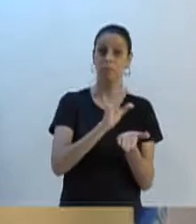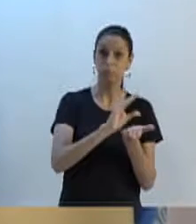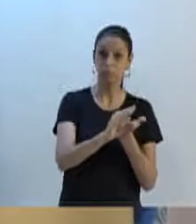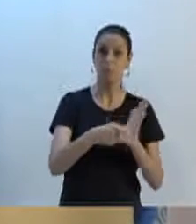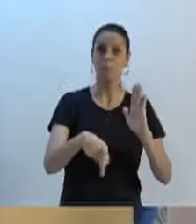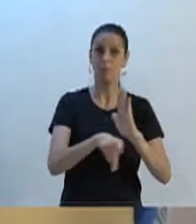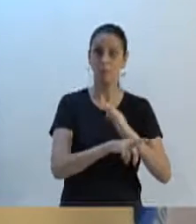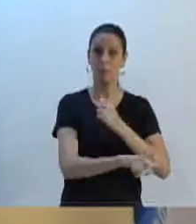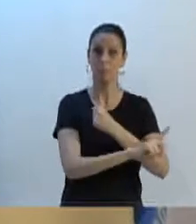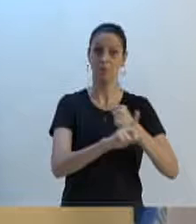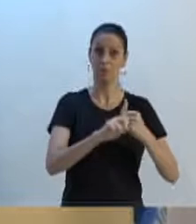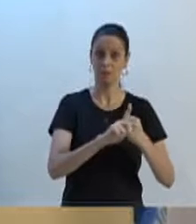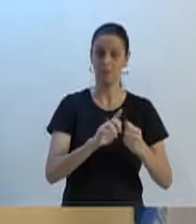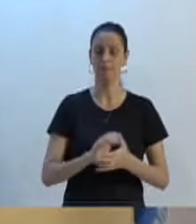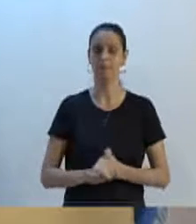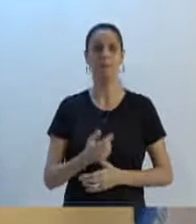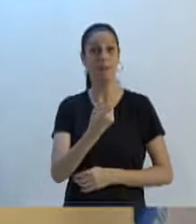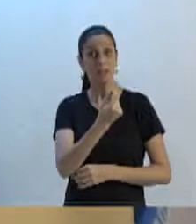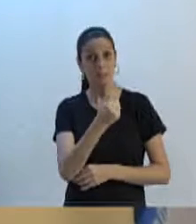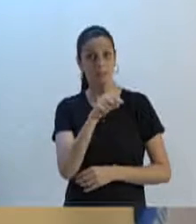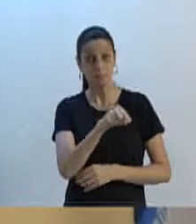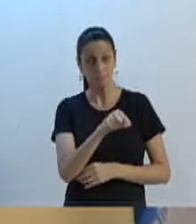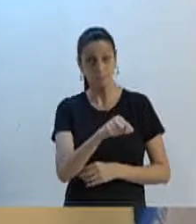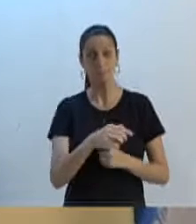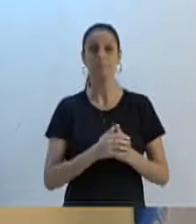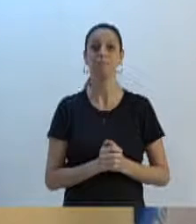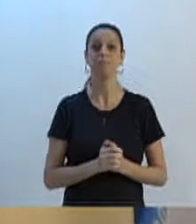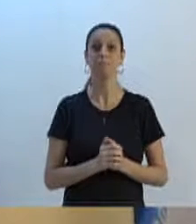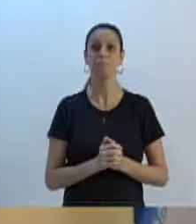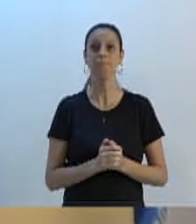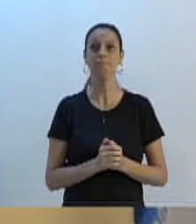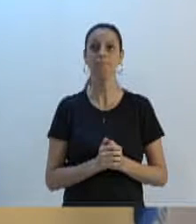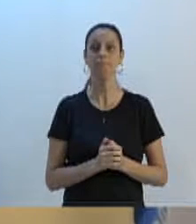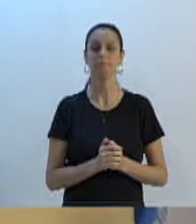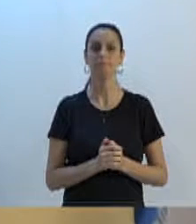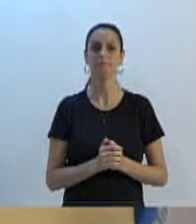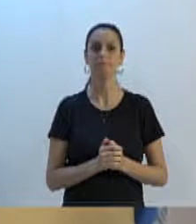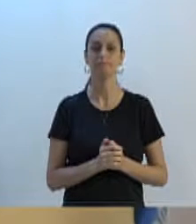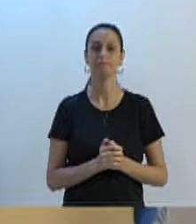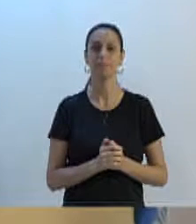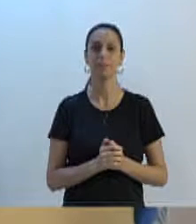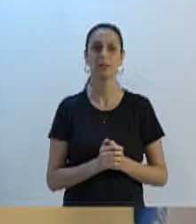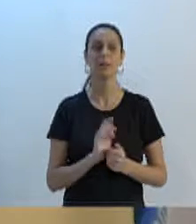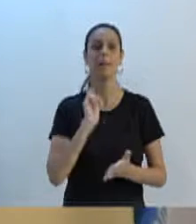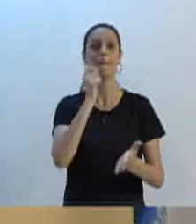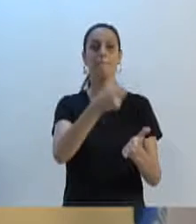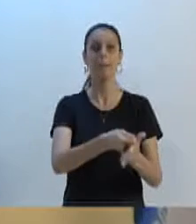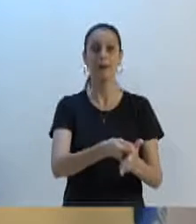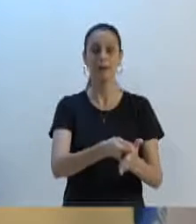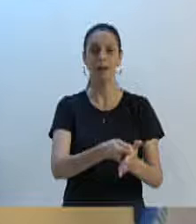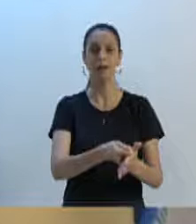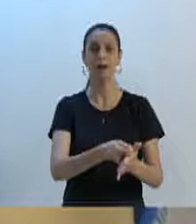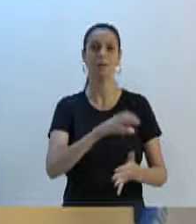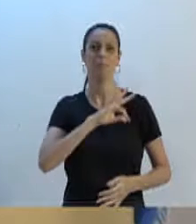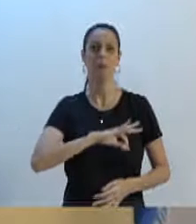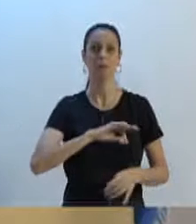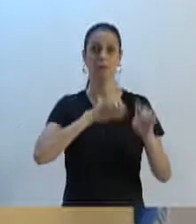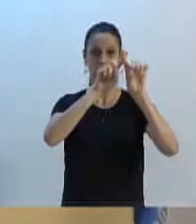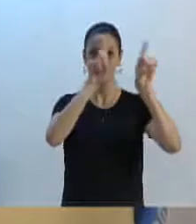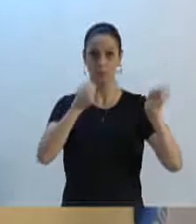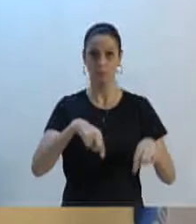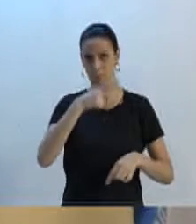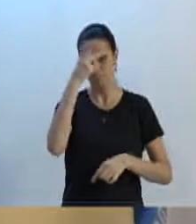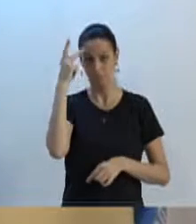garcia esse valor senhores praticamente só para pagar as folhas dos funcionários da intendência